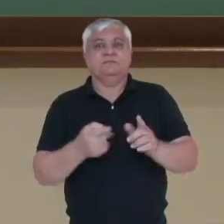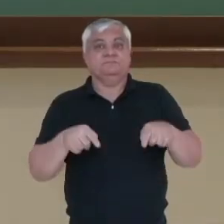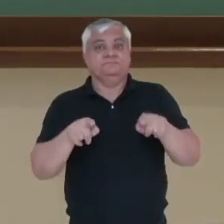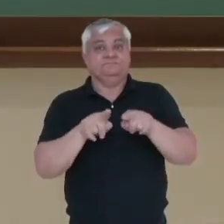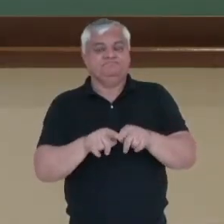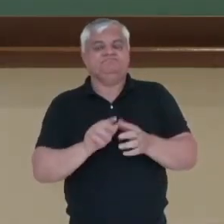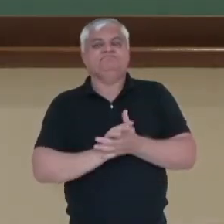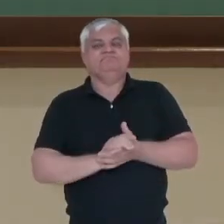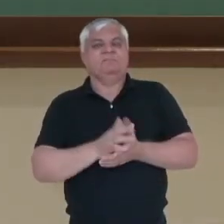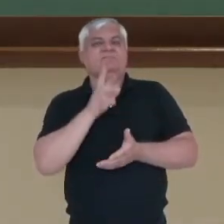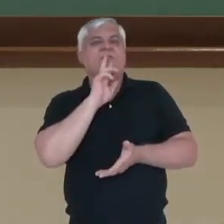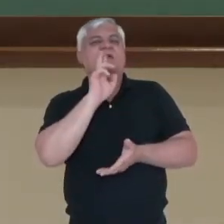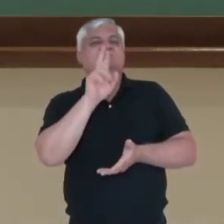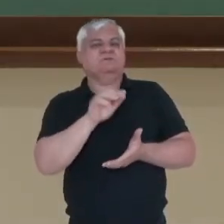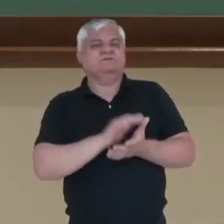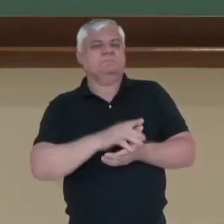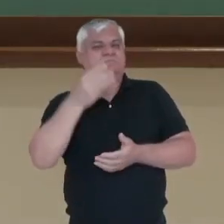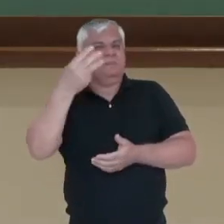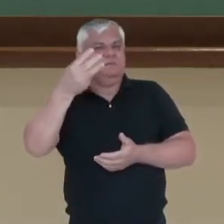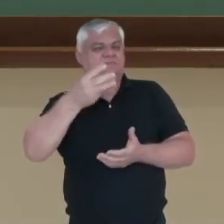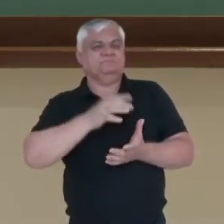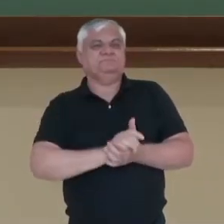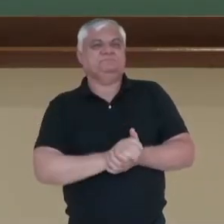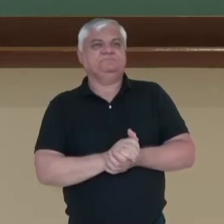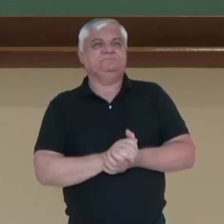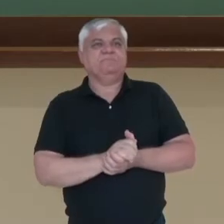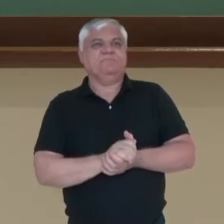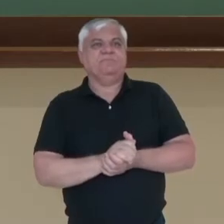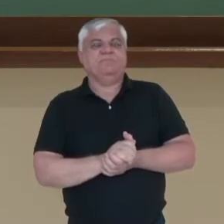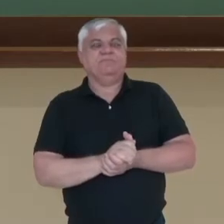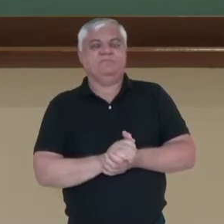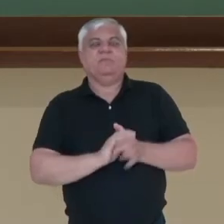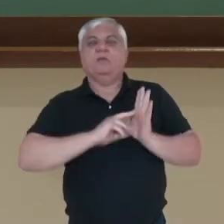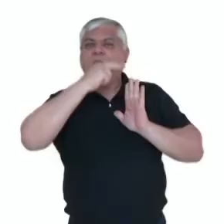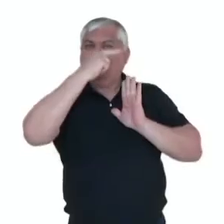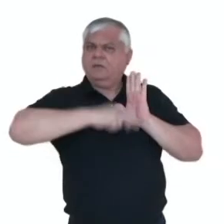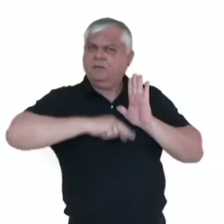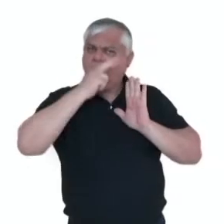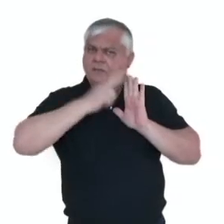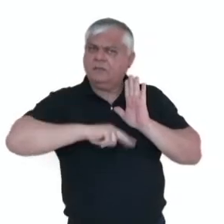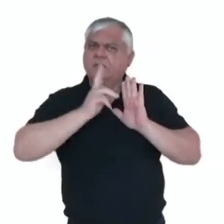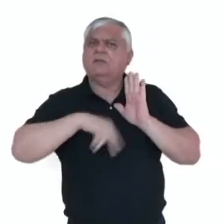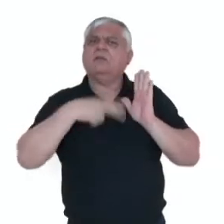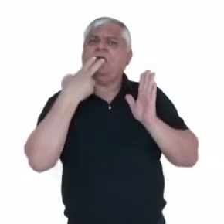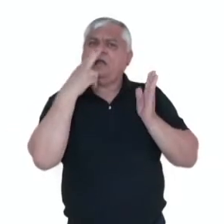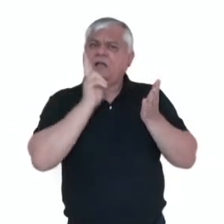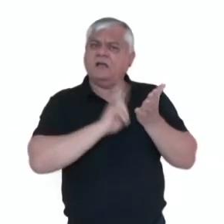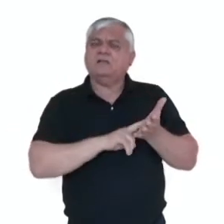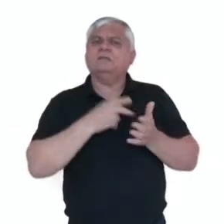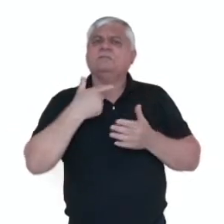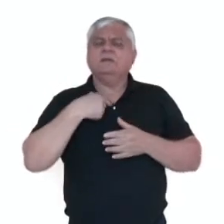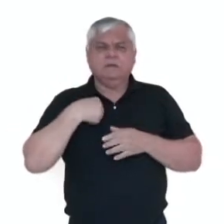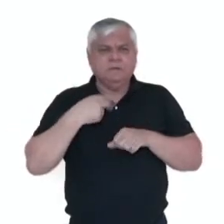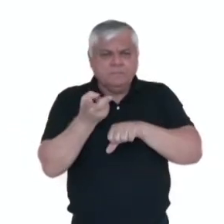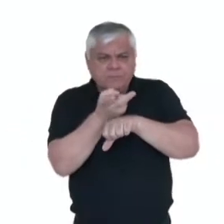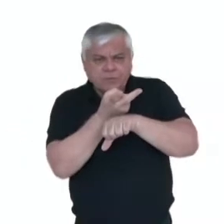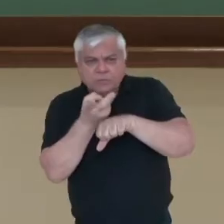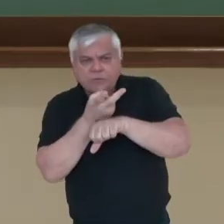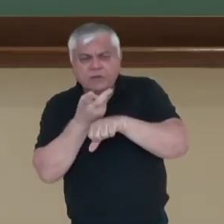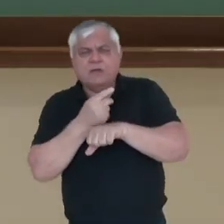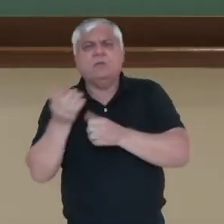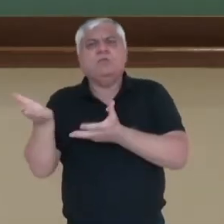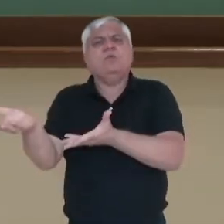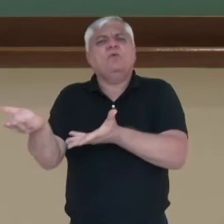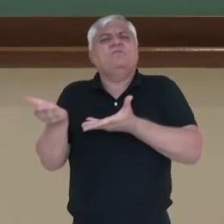voltei gabaritar contigo a atividade 3. Retomamos a carta para analisarmos o que aqui, ó, que ela encerra com um convite.